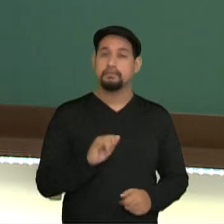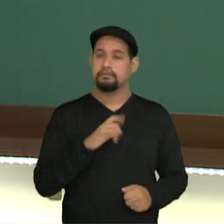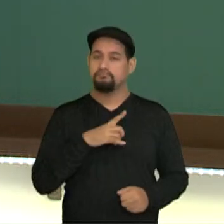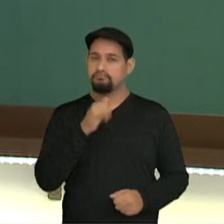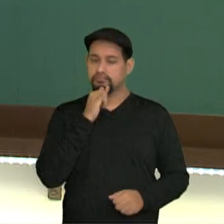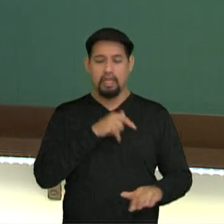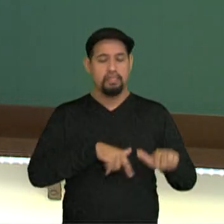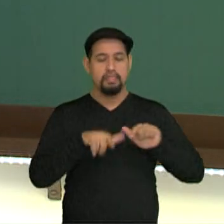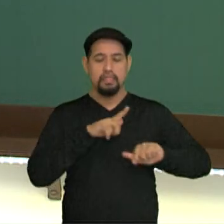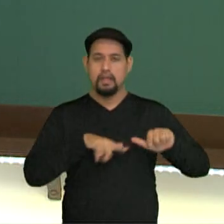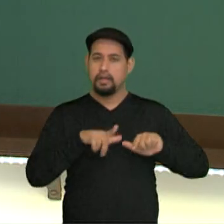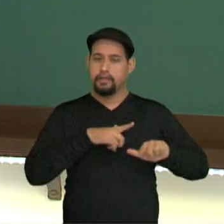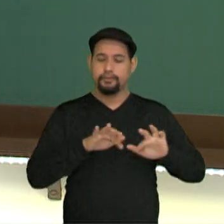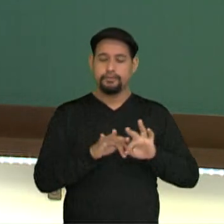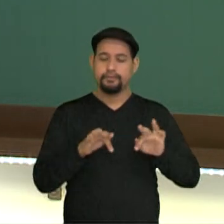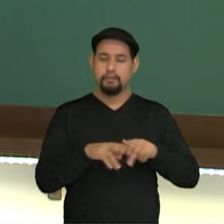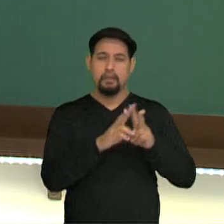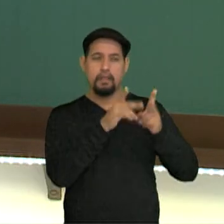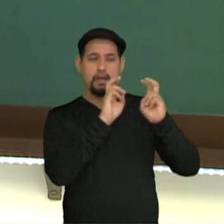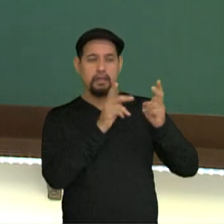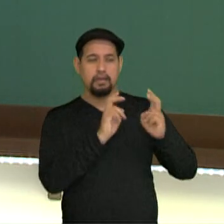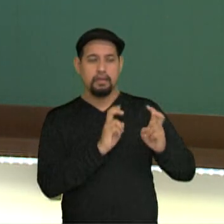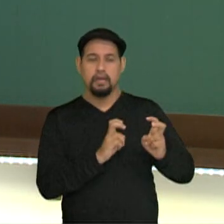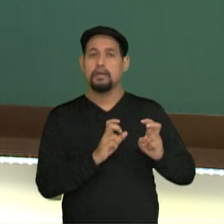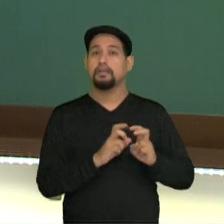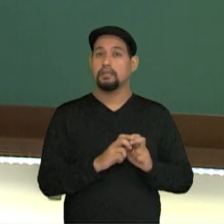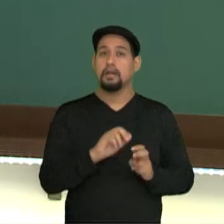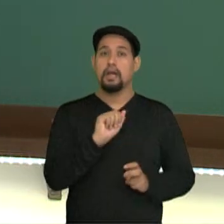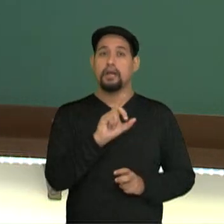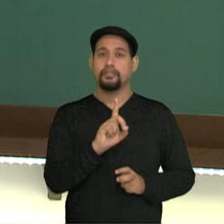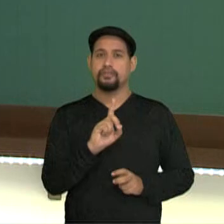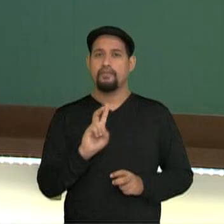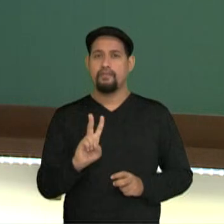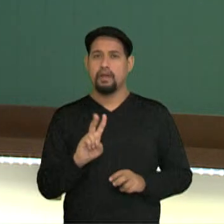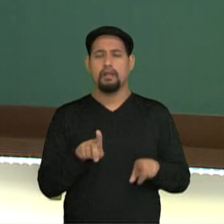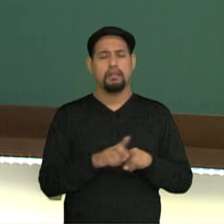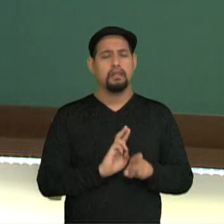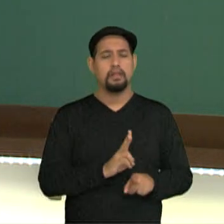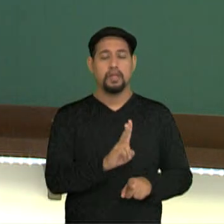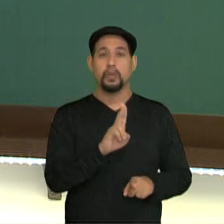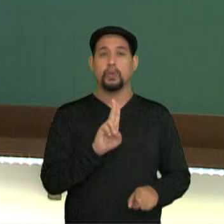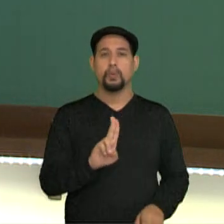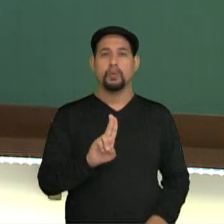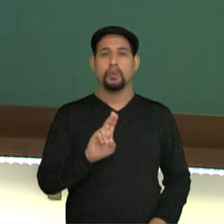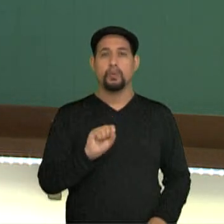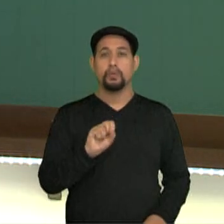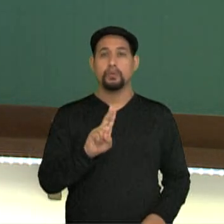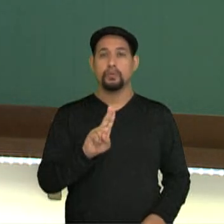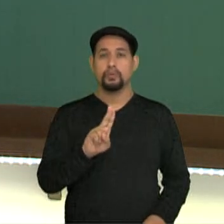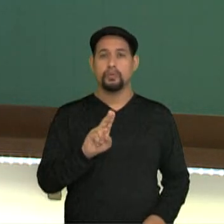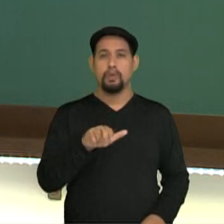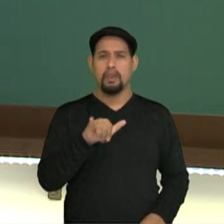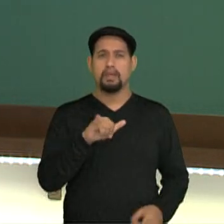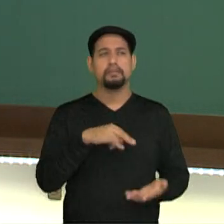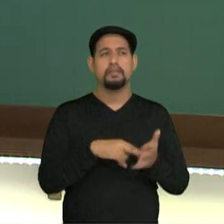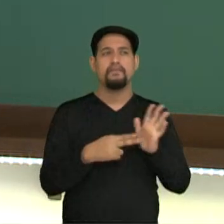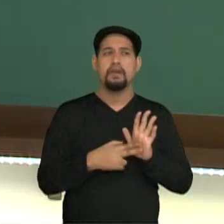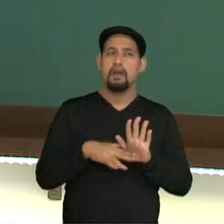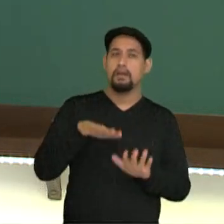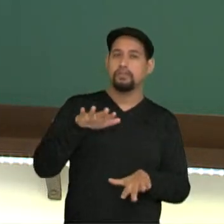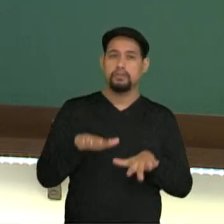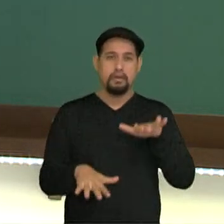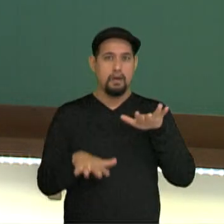estivermos trabalhando com o presente simples? Identificar advérbio de frequência. Usually, geralmente. Né? No